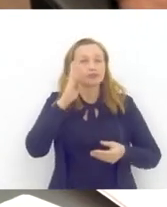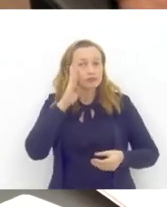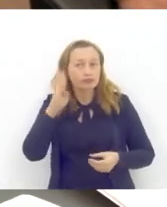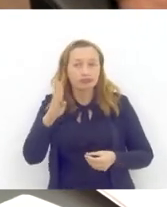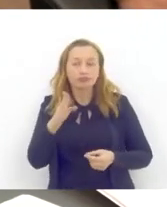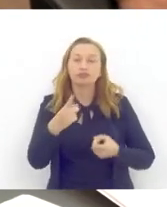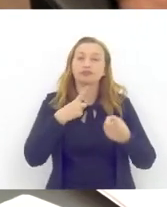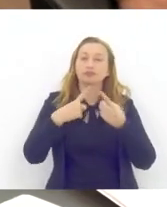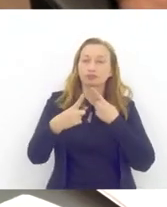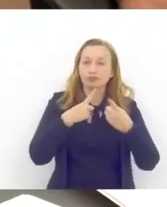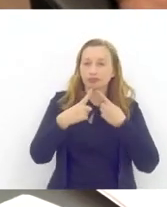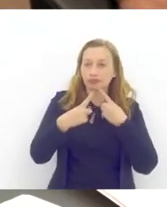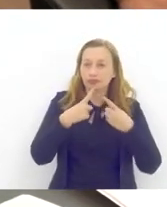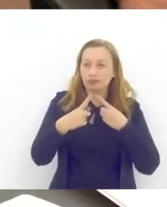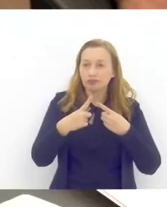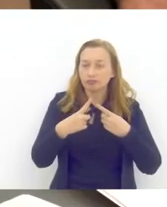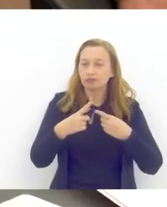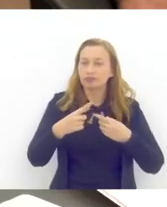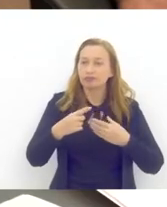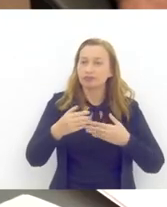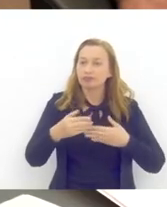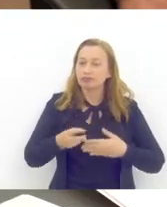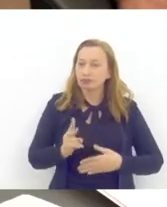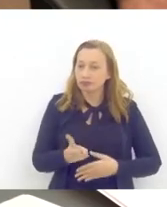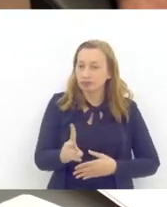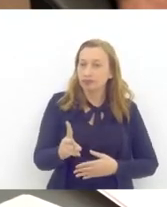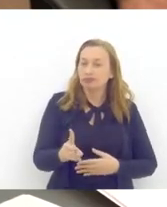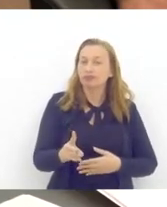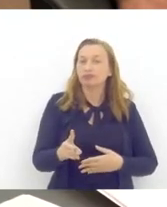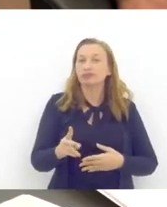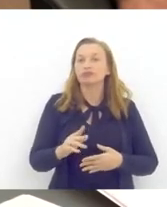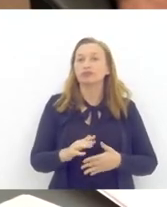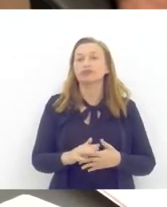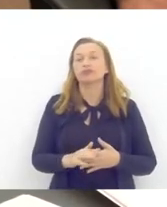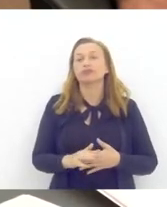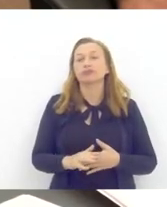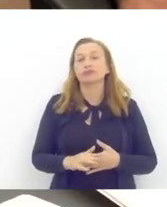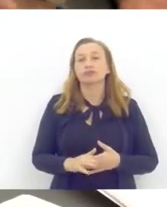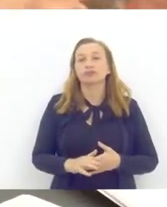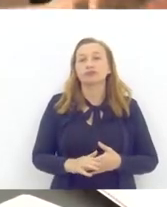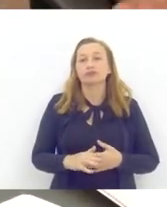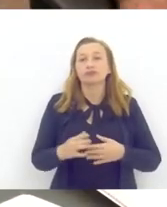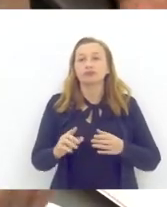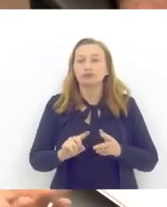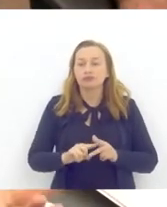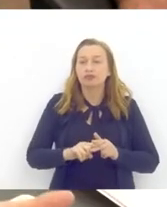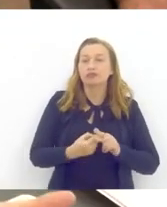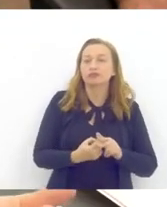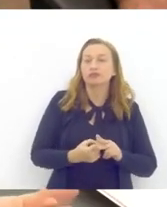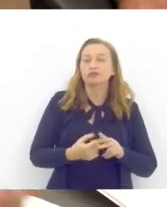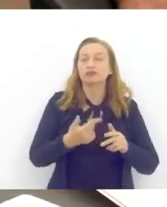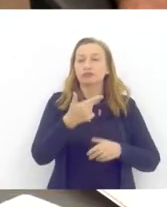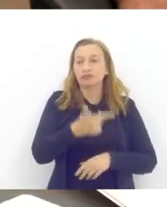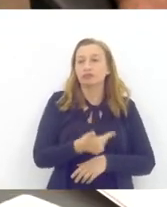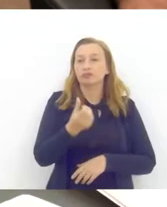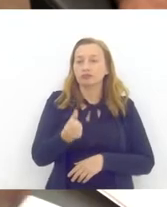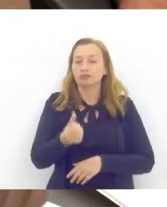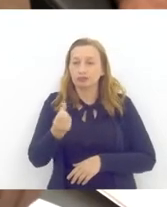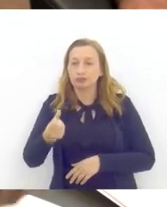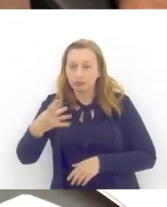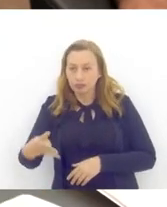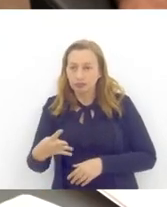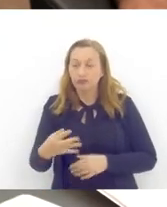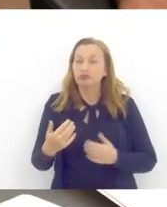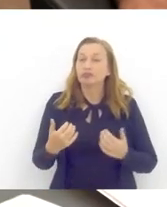essa discussão, eventualmente, quando a gente for fazer a modificação na 2664, que será